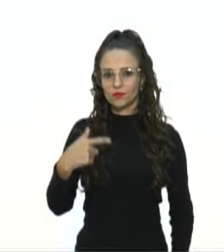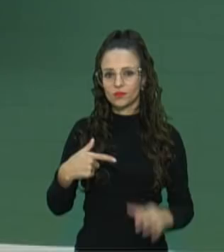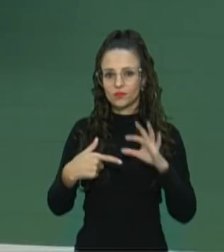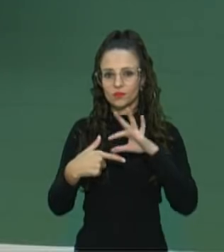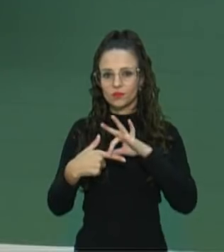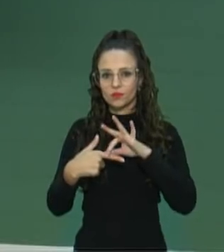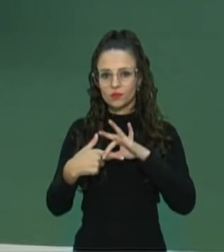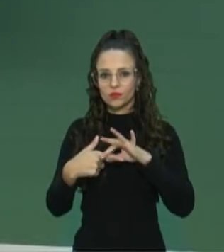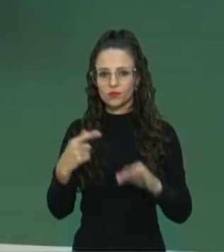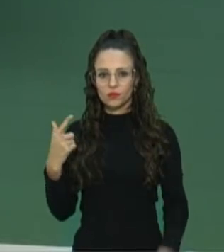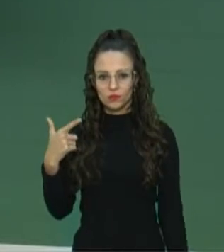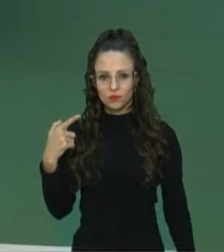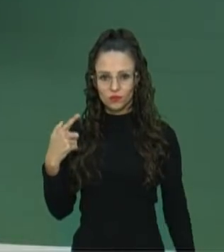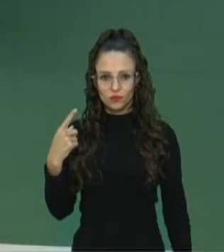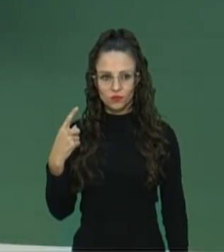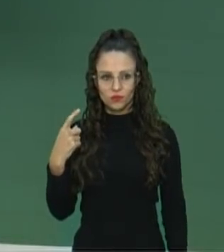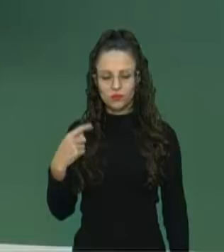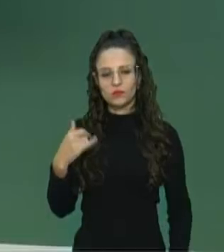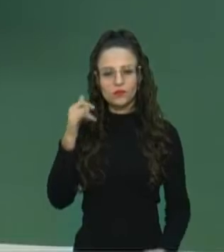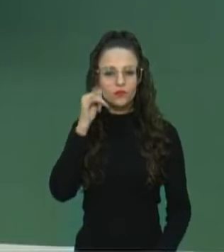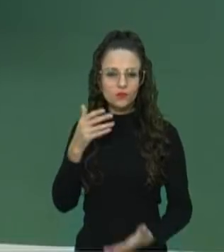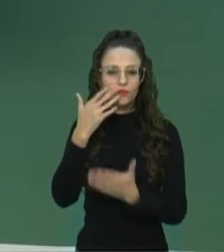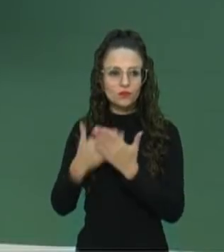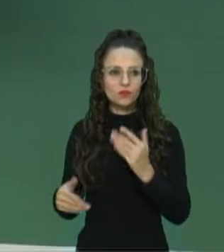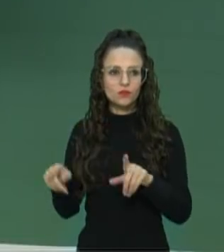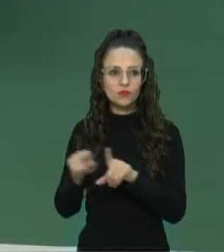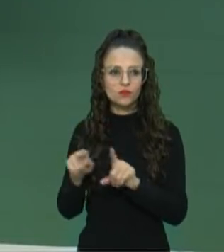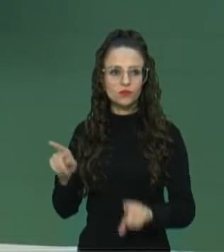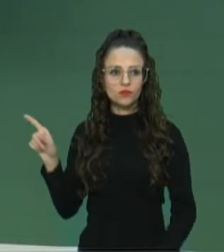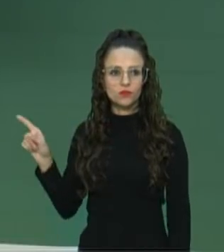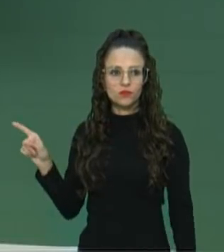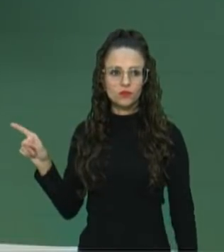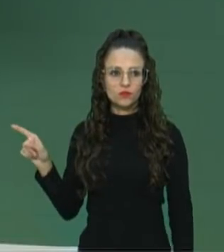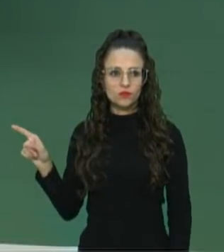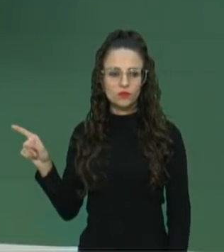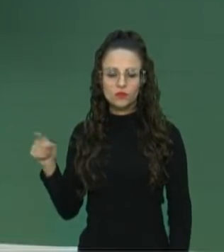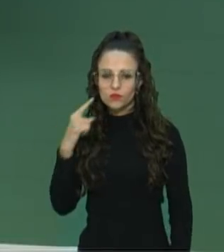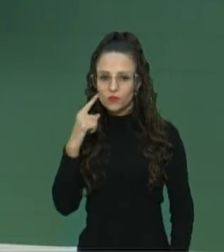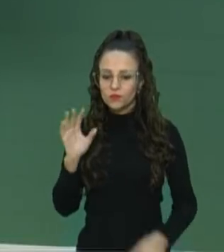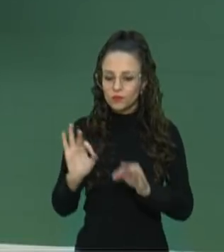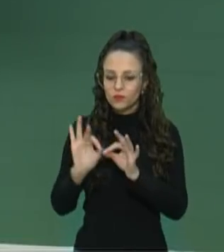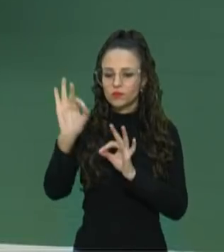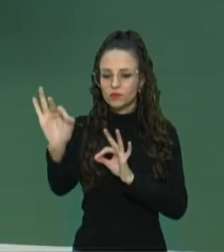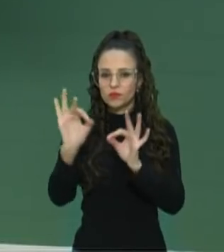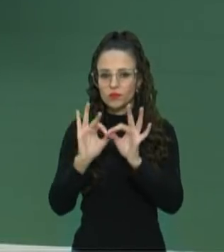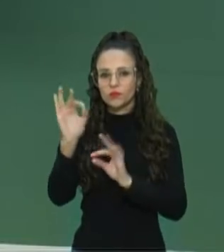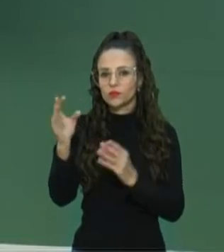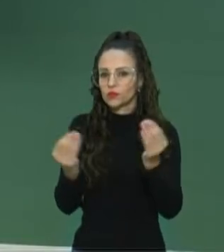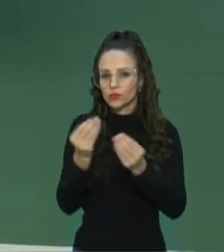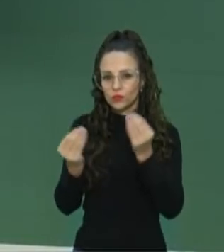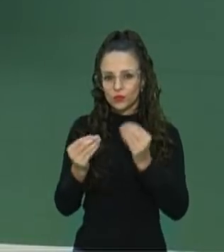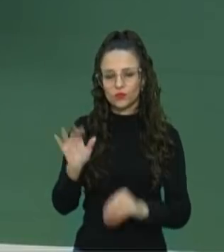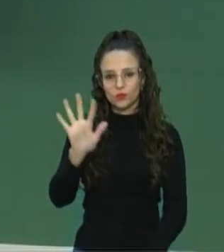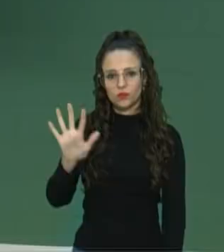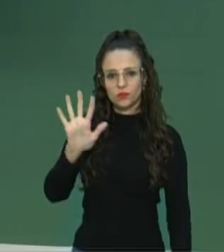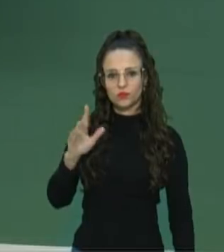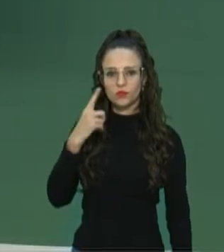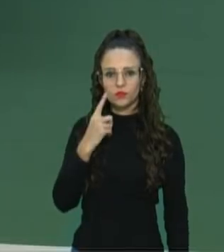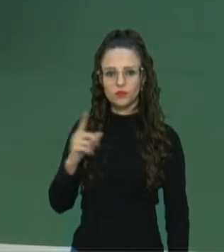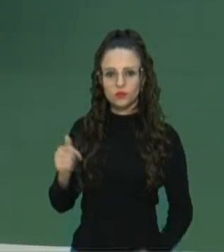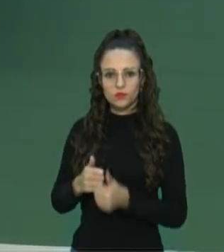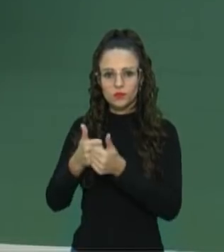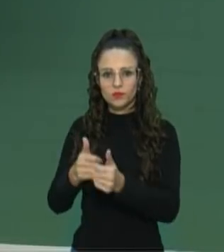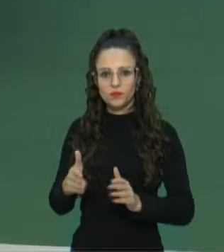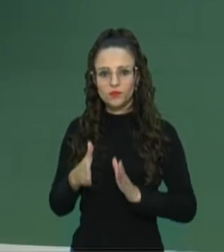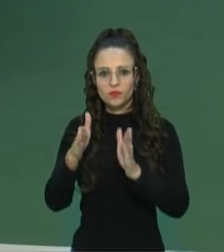está correndo, né, ele não perderia a bússola. E aqui também tem ele apontando, fazendo as medições necessárias nessa imagem aqui para seguir o seu